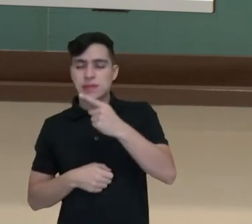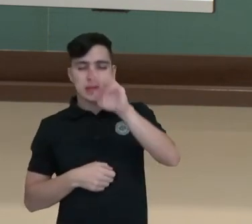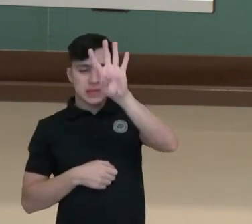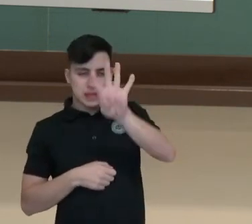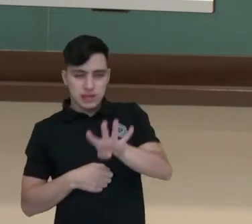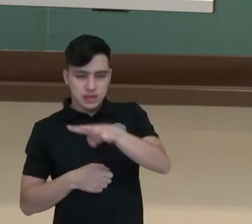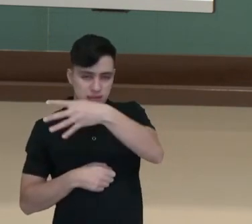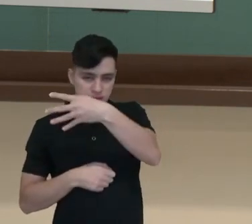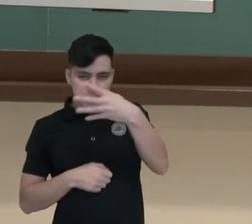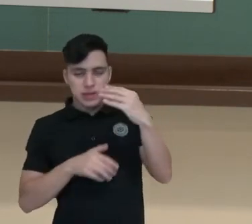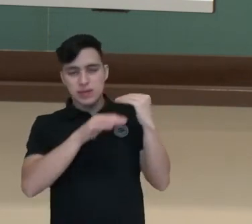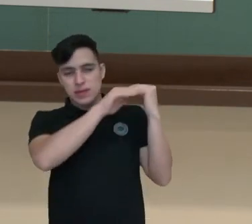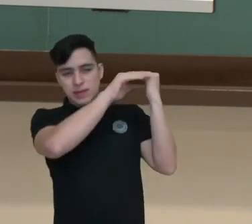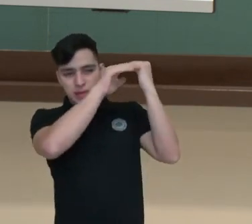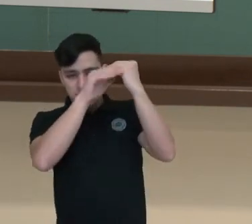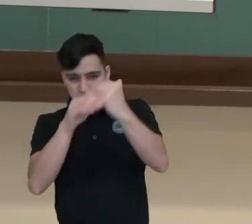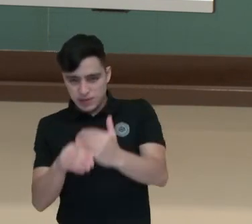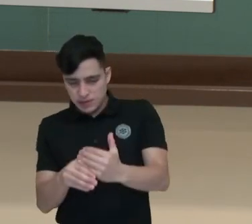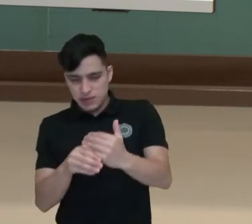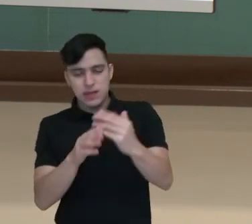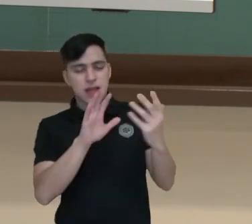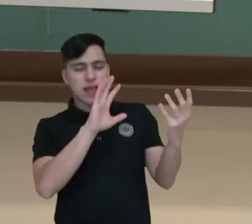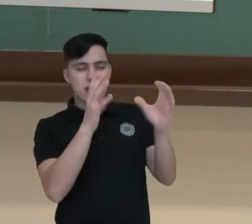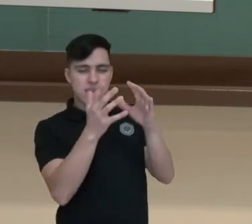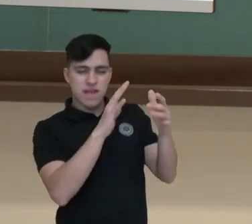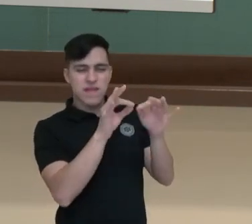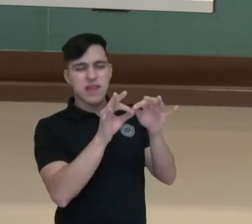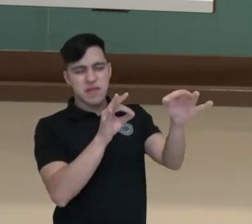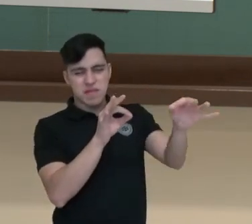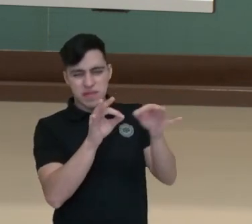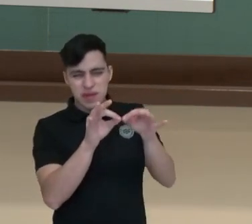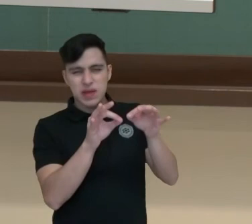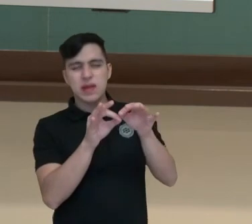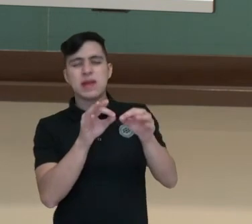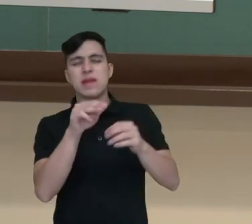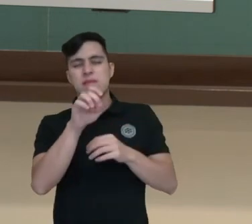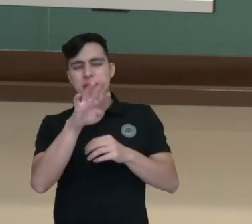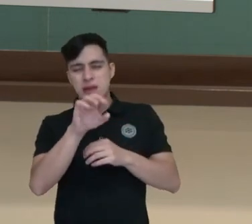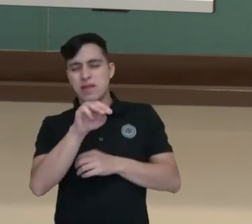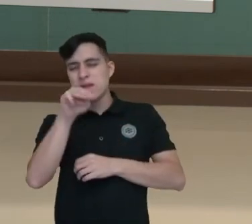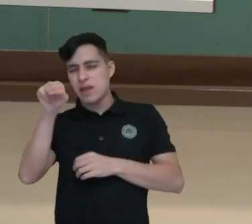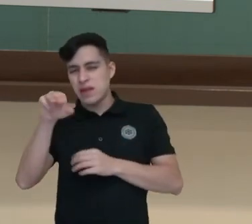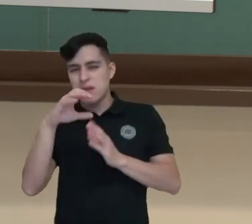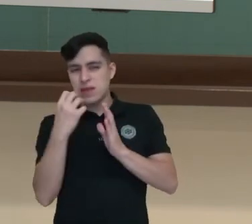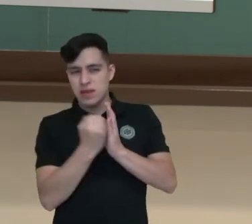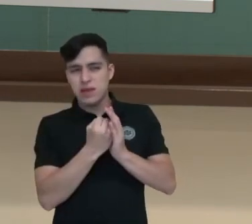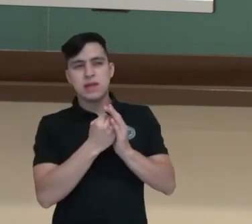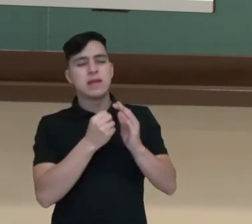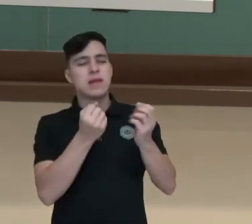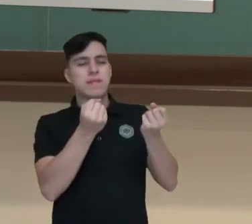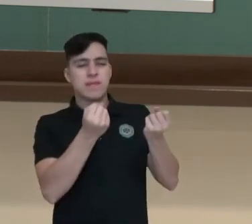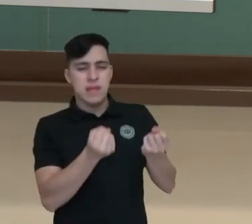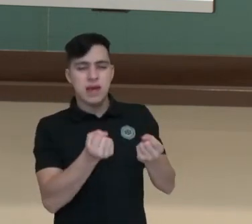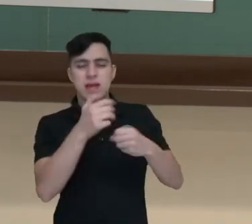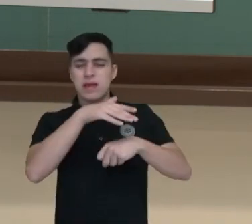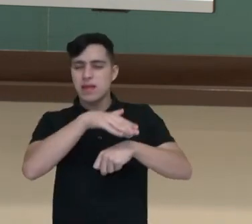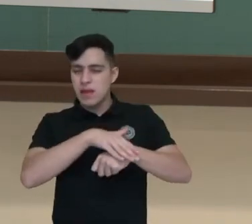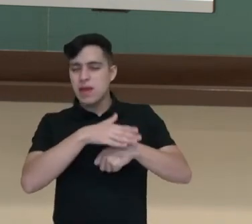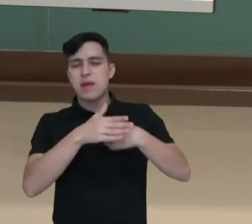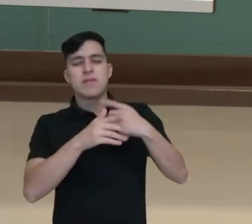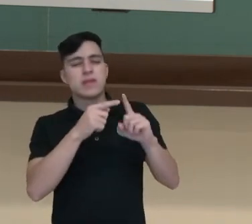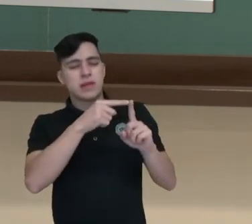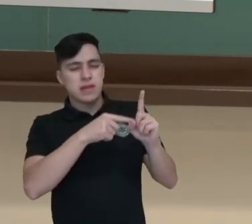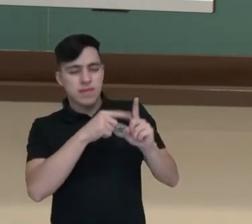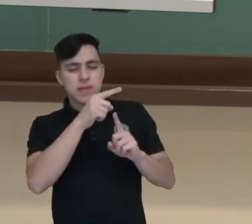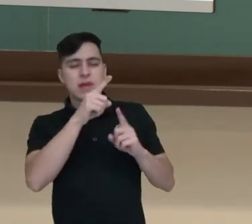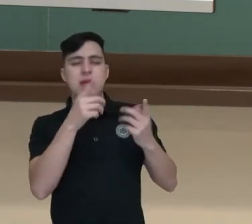tabela. Grandeza, comprimento, metro, símbolo M, massa, tempo,